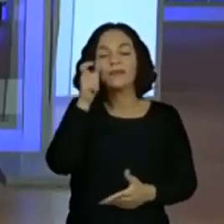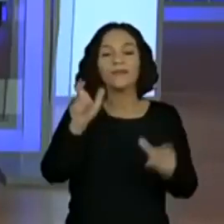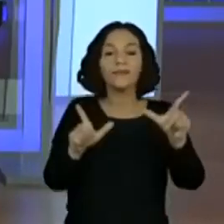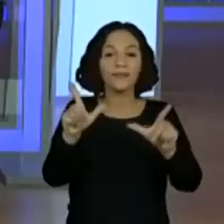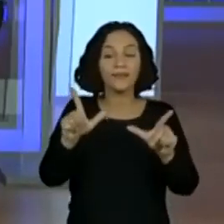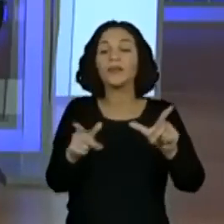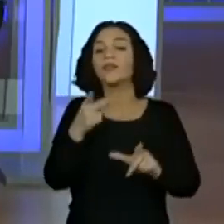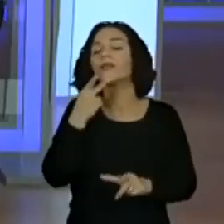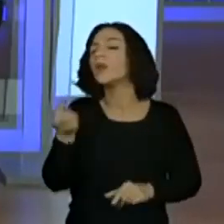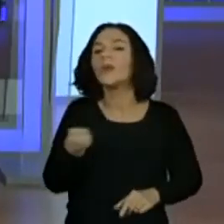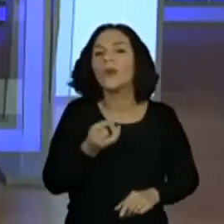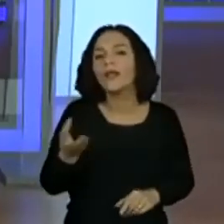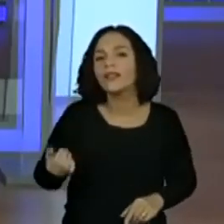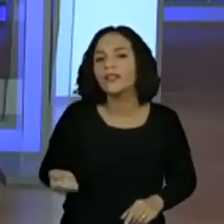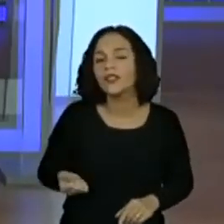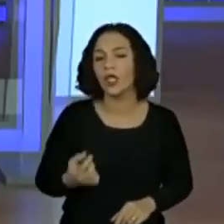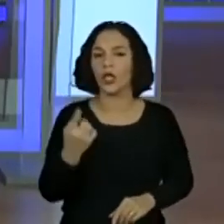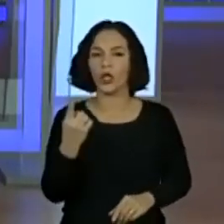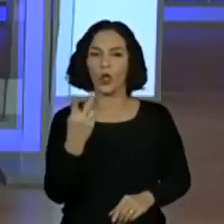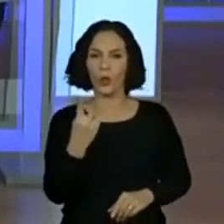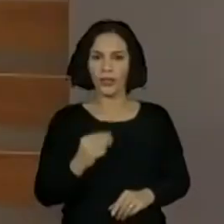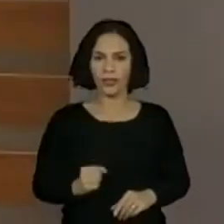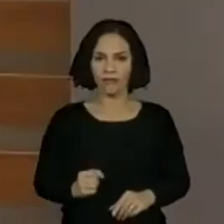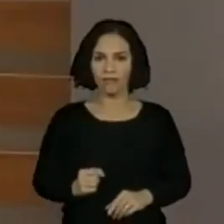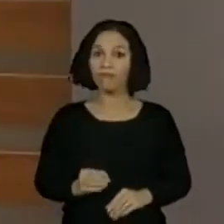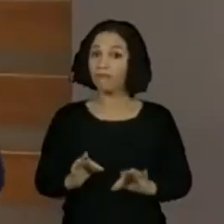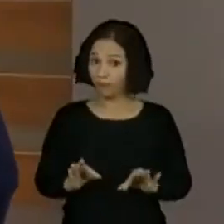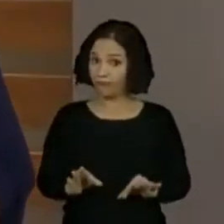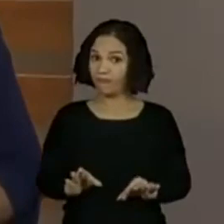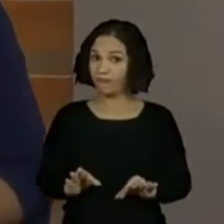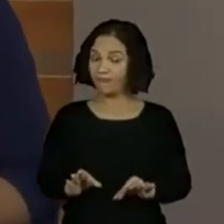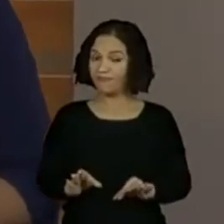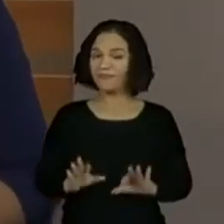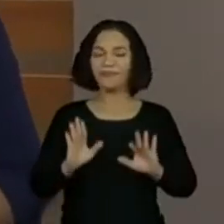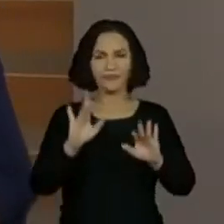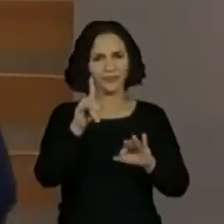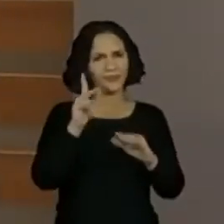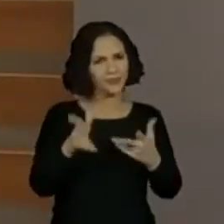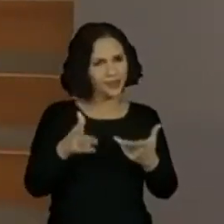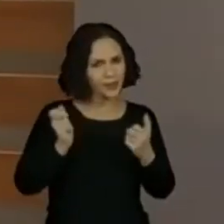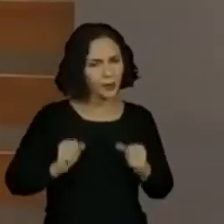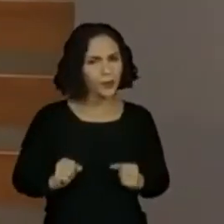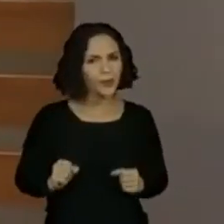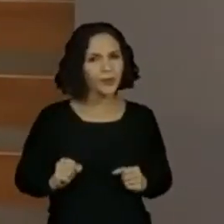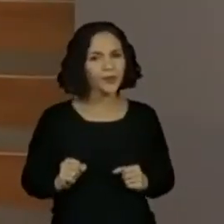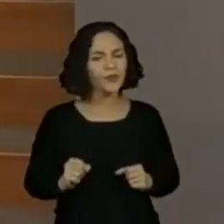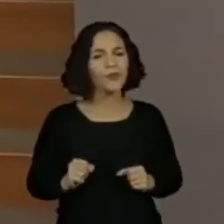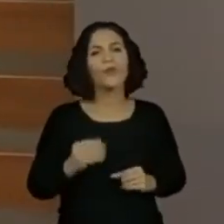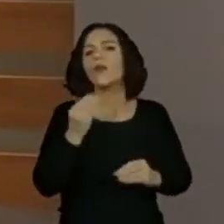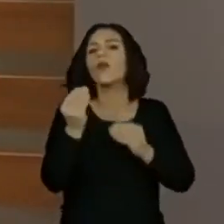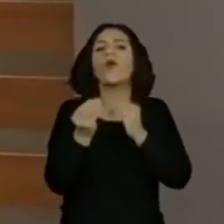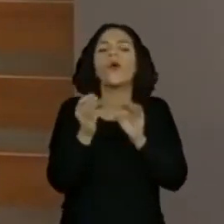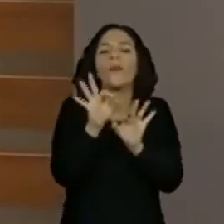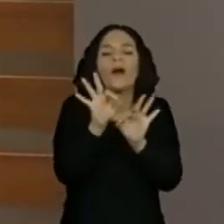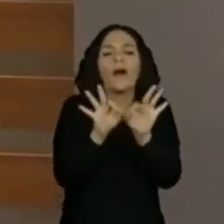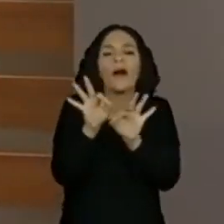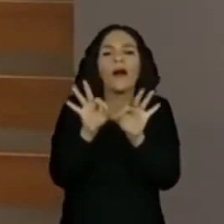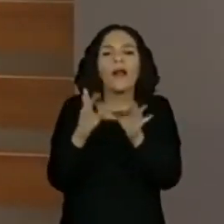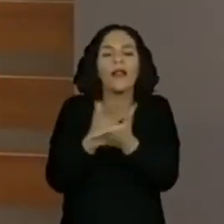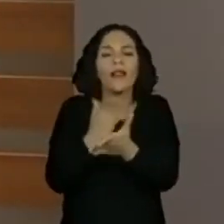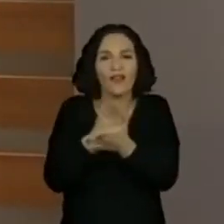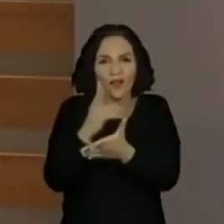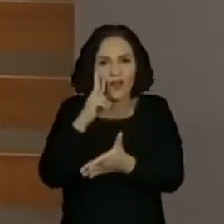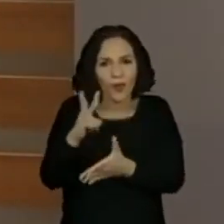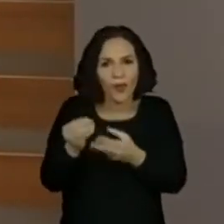TV, disseram pra gente que 12. 12. Vocês observaram como está organizada essa coleção de